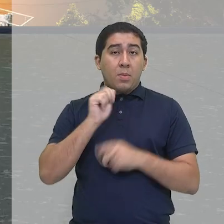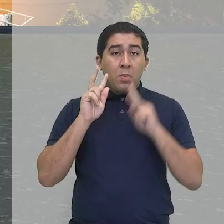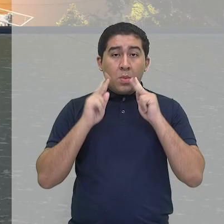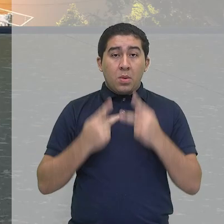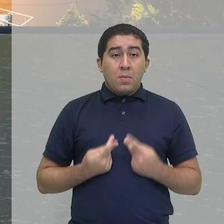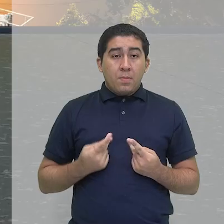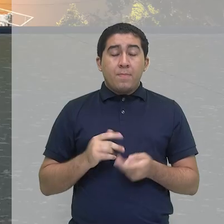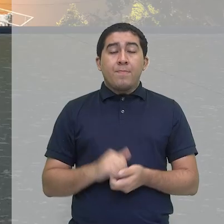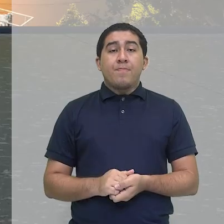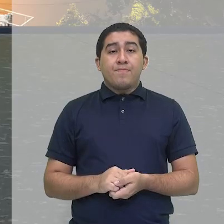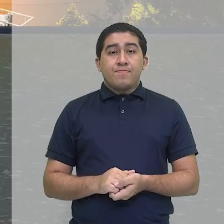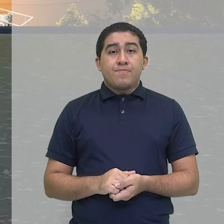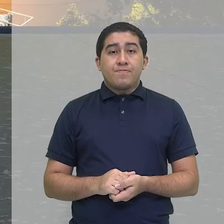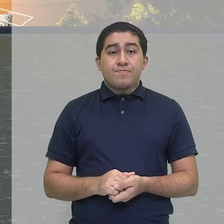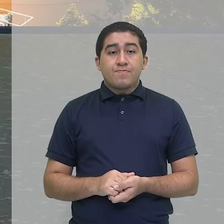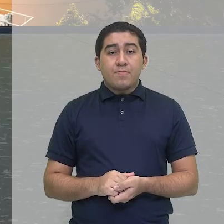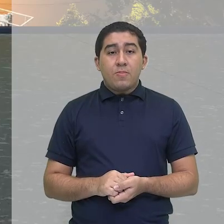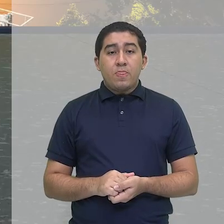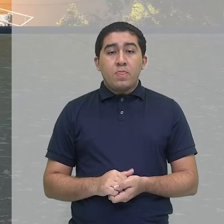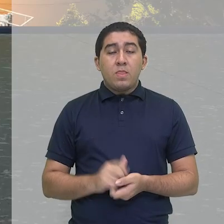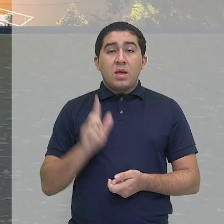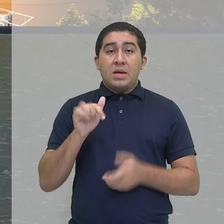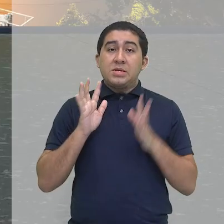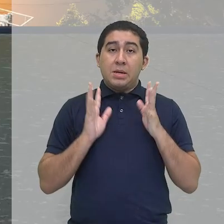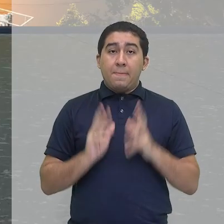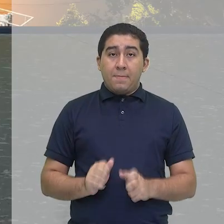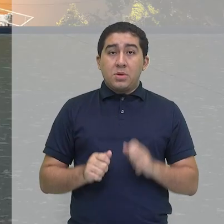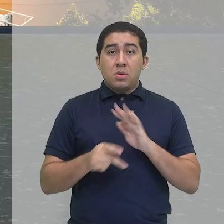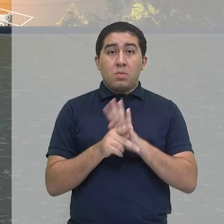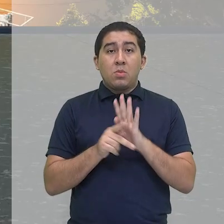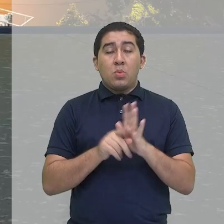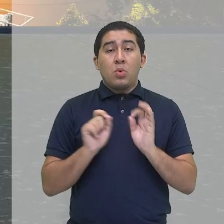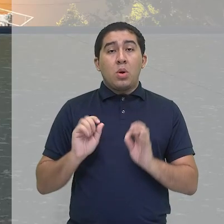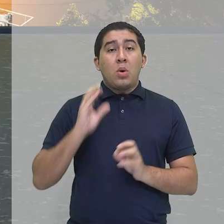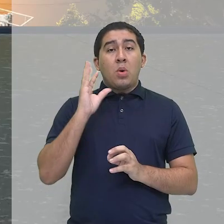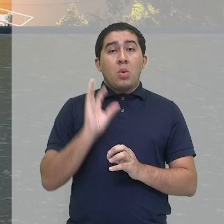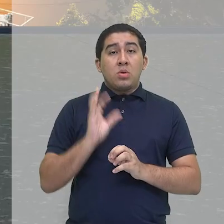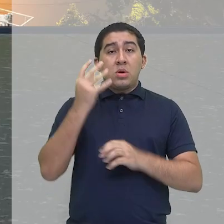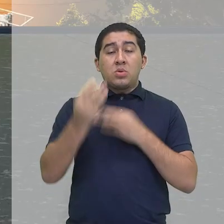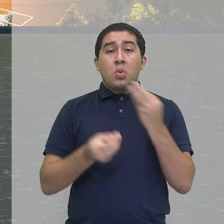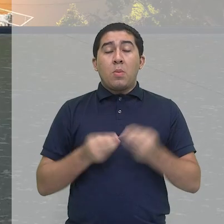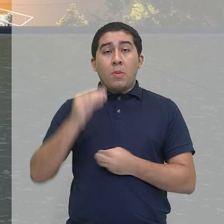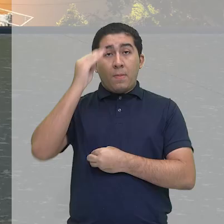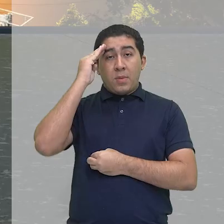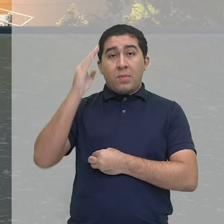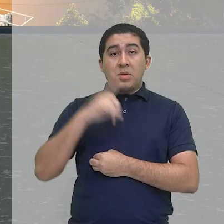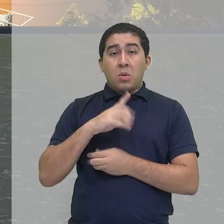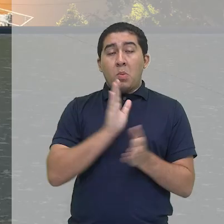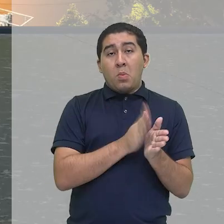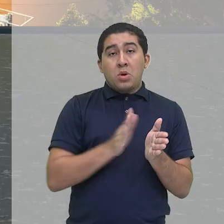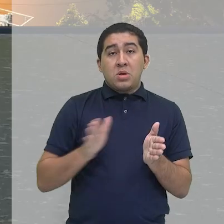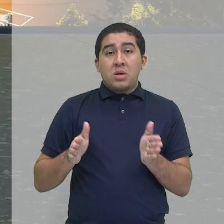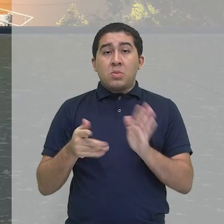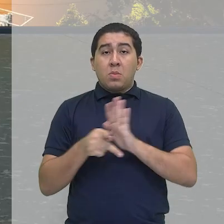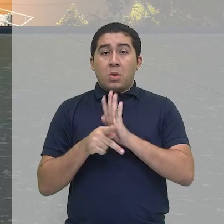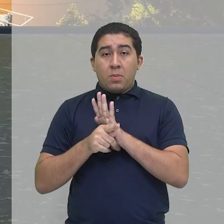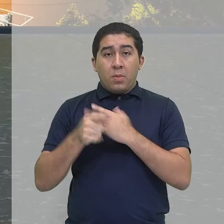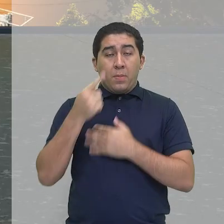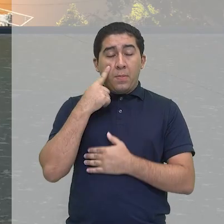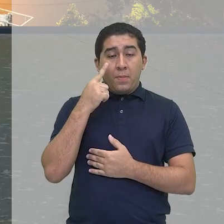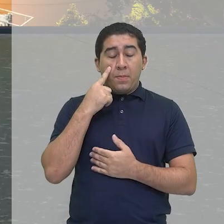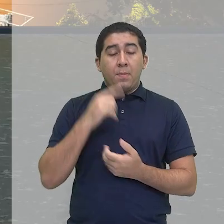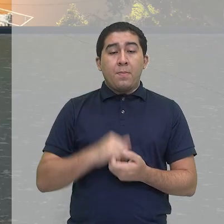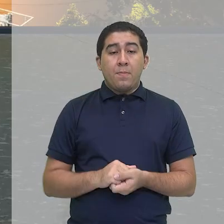humano. Então, essa remoção desses contaminantes, ela se dá principalmente através de alguns processos específicos.